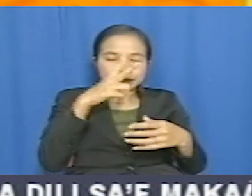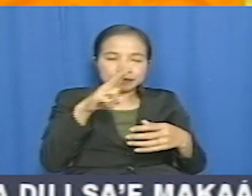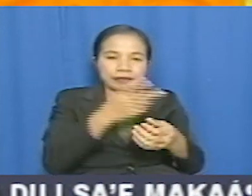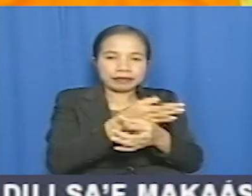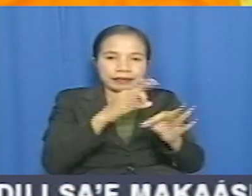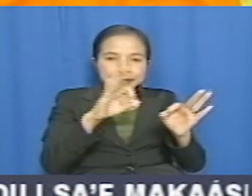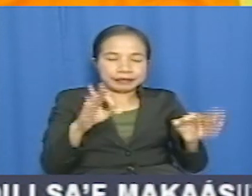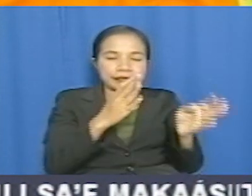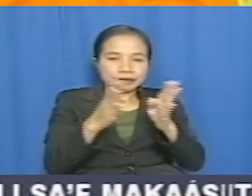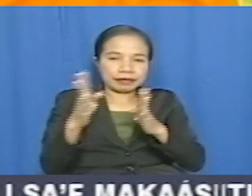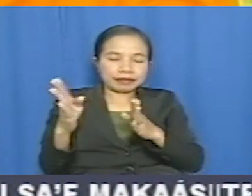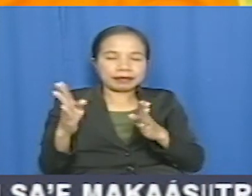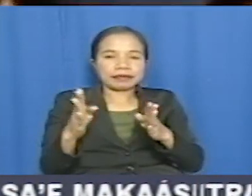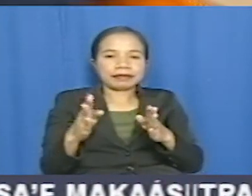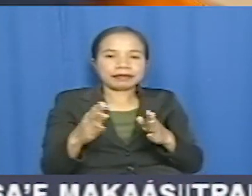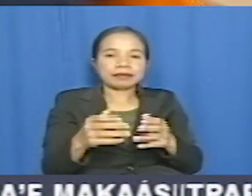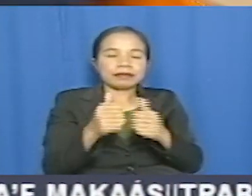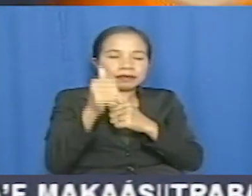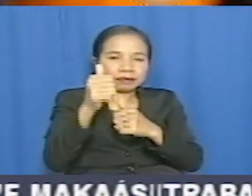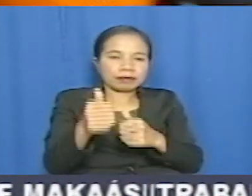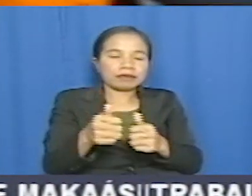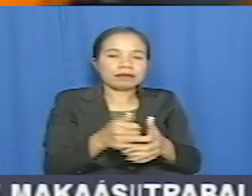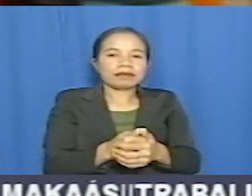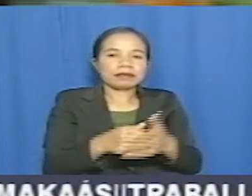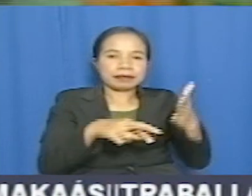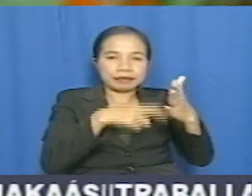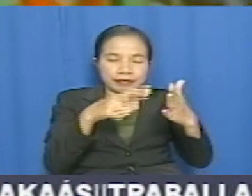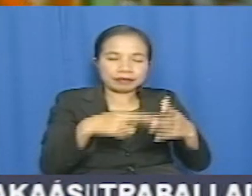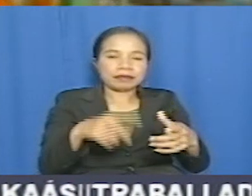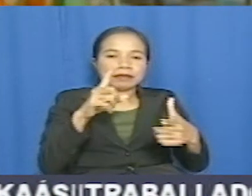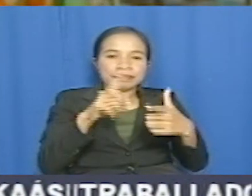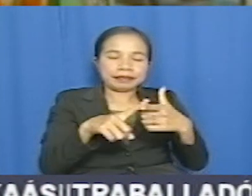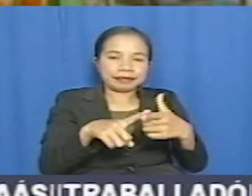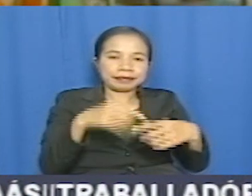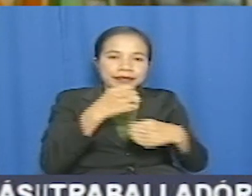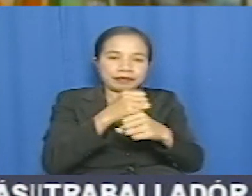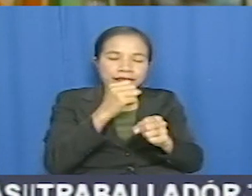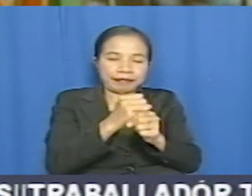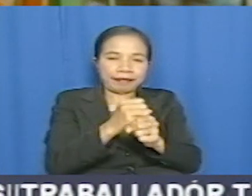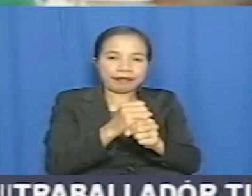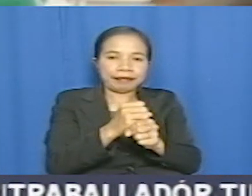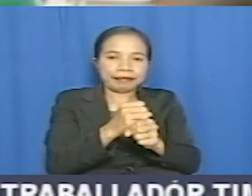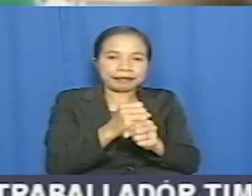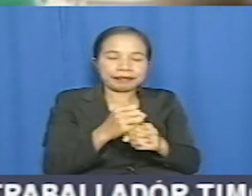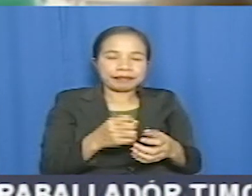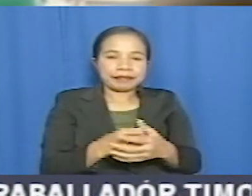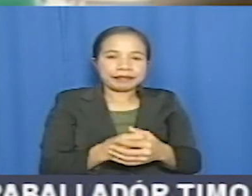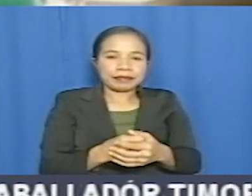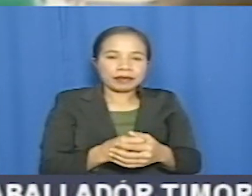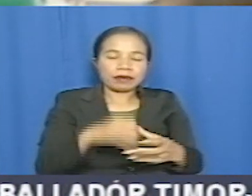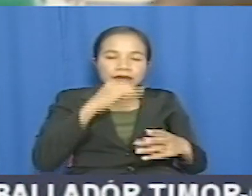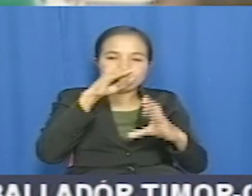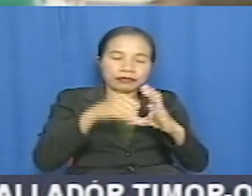kata sasansir ne preensi requisito sona kala e depois ita halo commissioning ko iha commissioning laran iha mos involve atividade